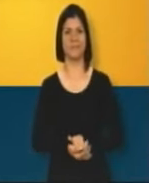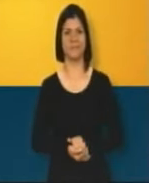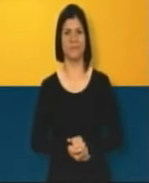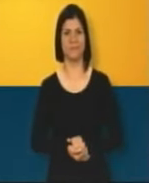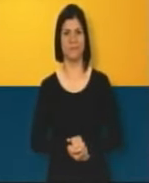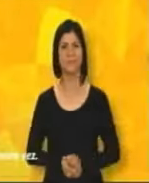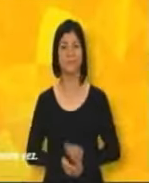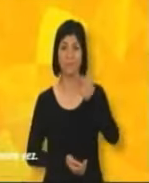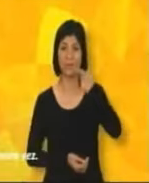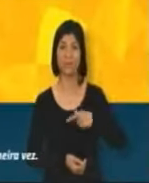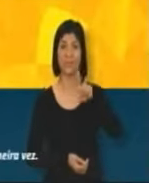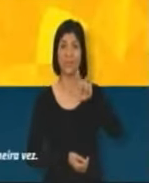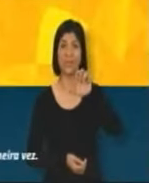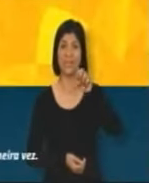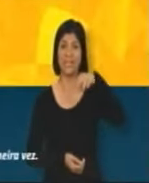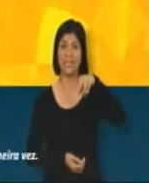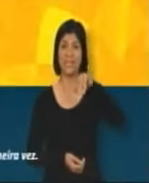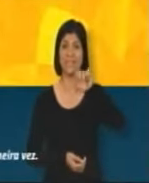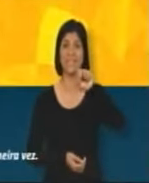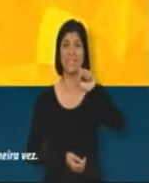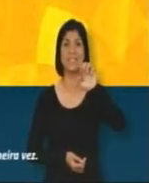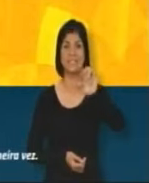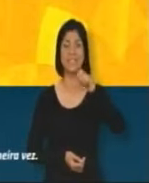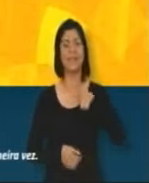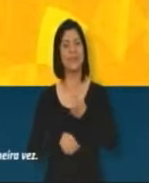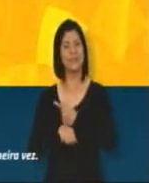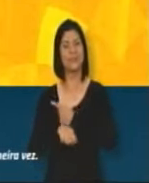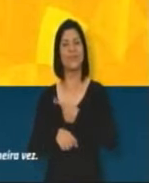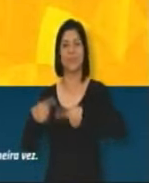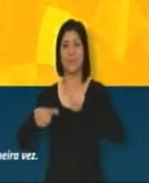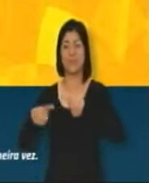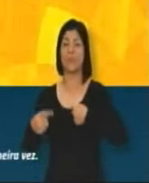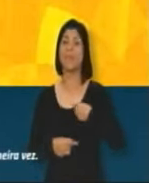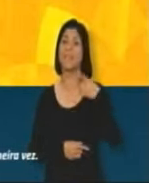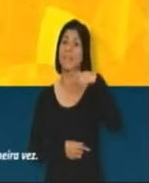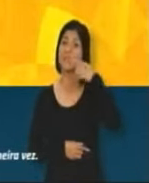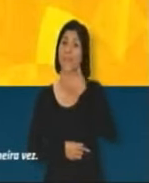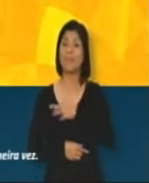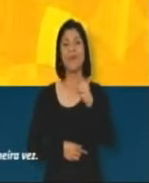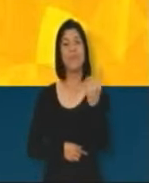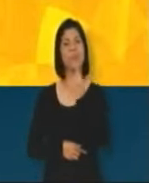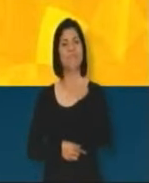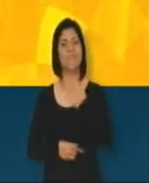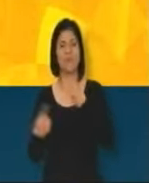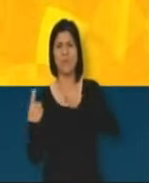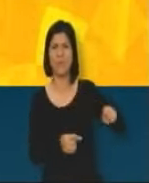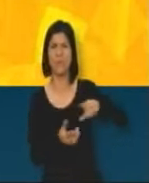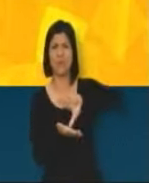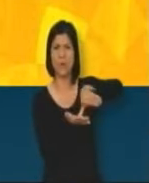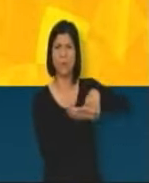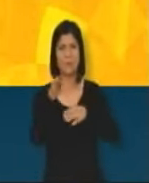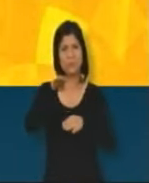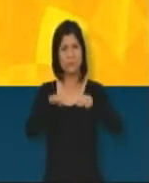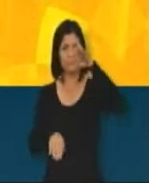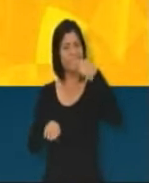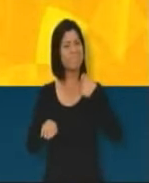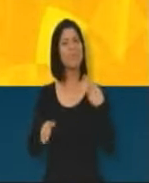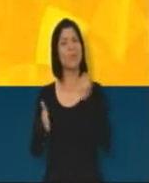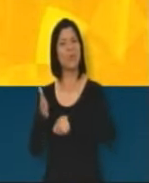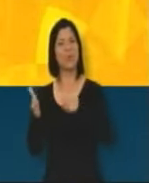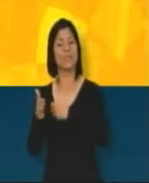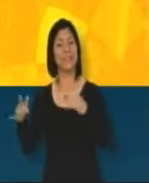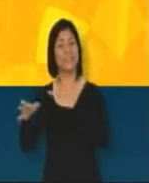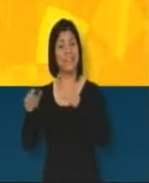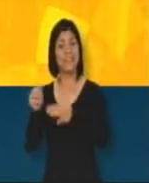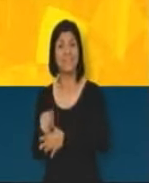2340. Lenise, gestora pública, candidata a deputada federal pela primeira vez, pelo fim dos privilégios políticos, por cidades mais